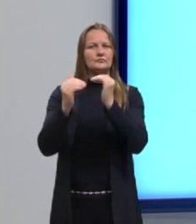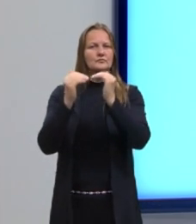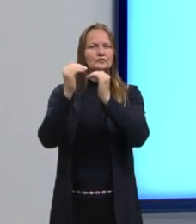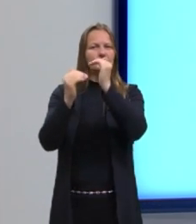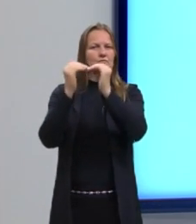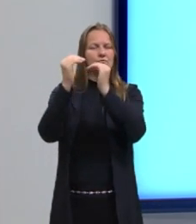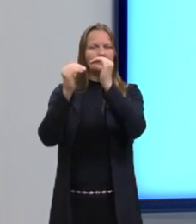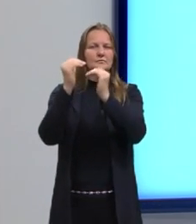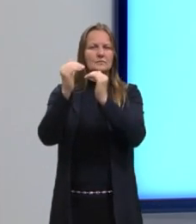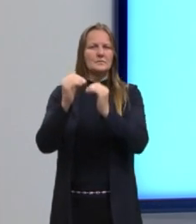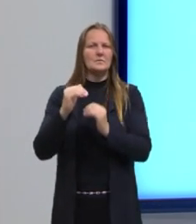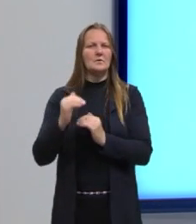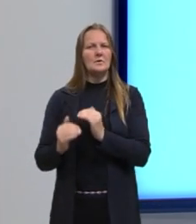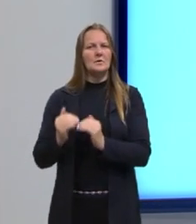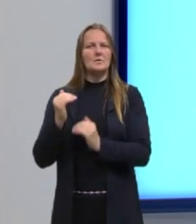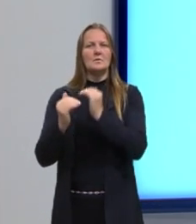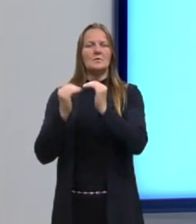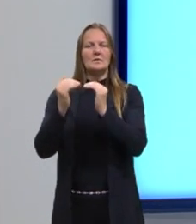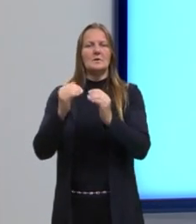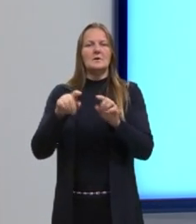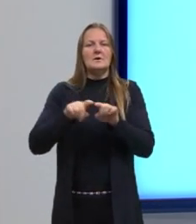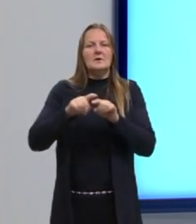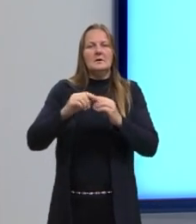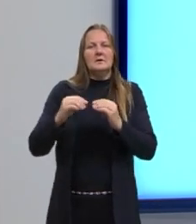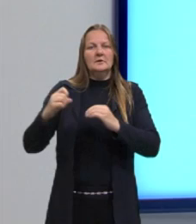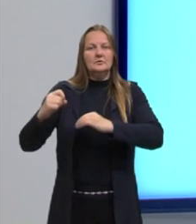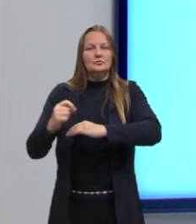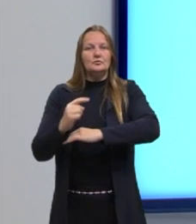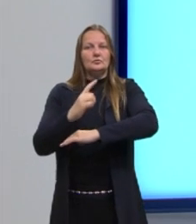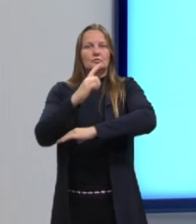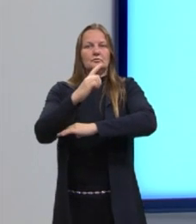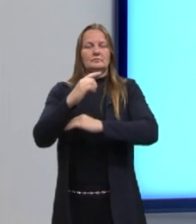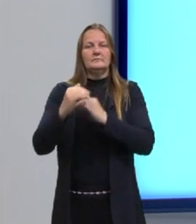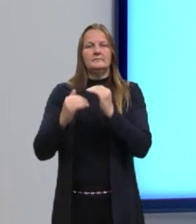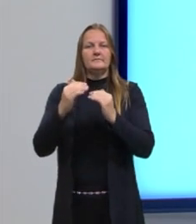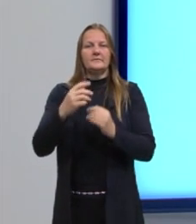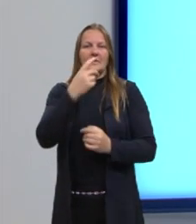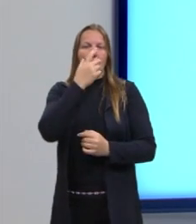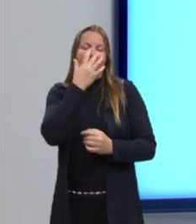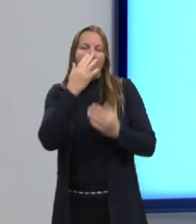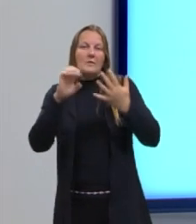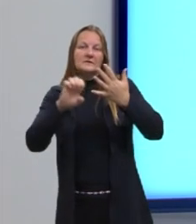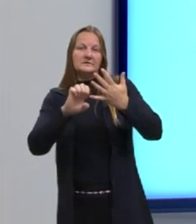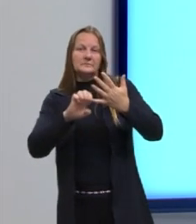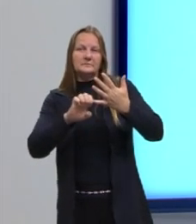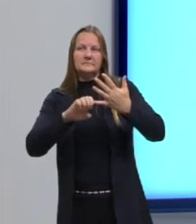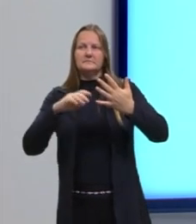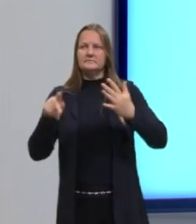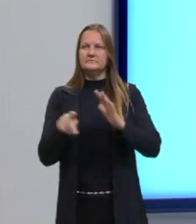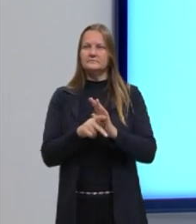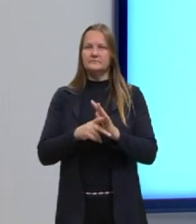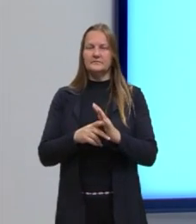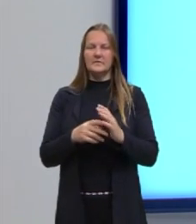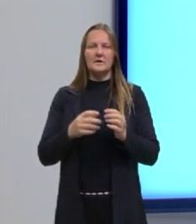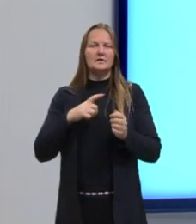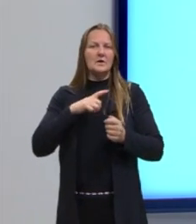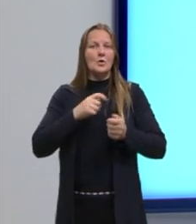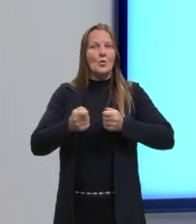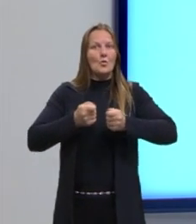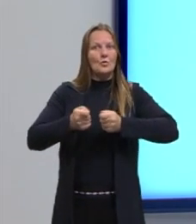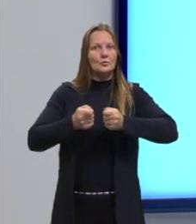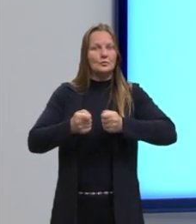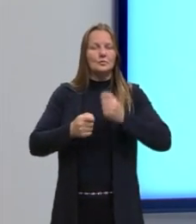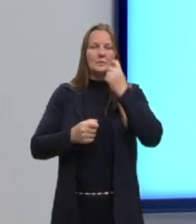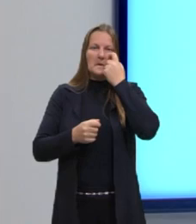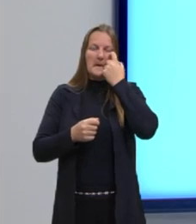evoluímos né dos primatas e somos hoje então uma espécie que domina este planeta